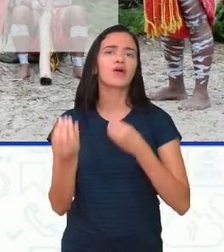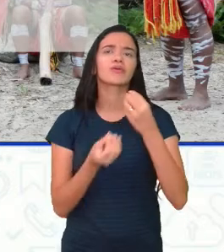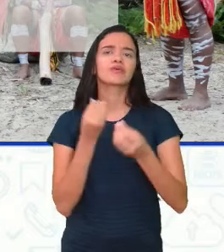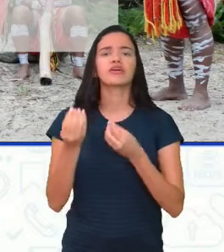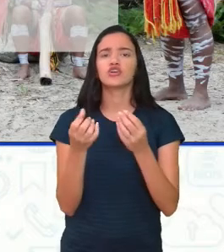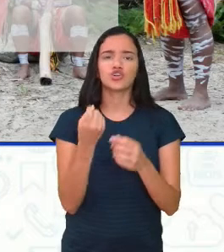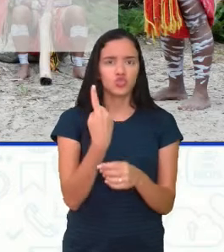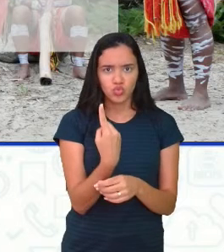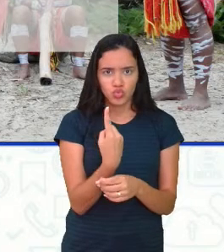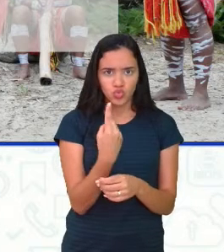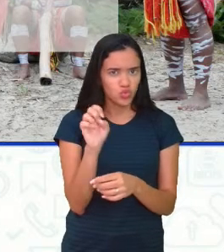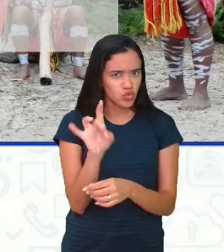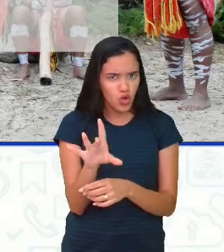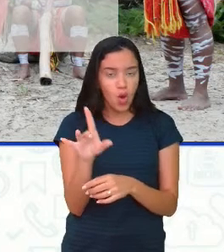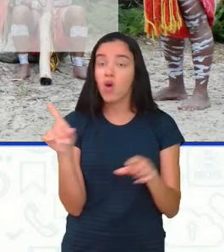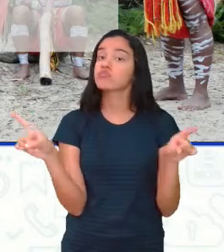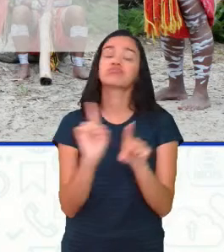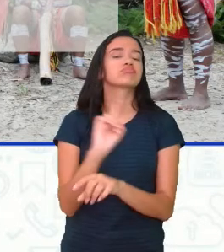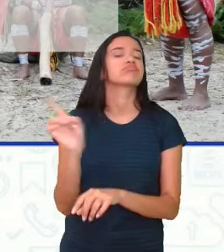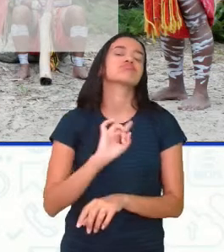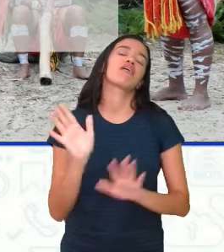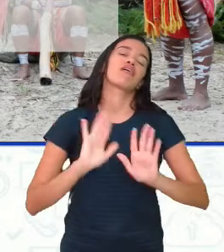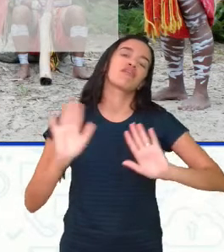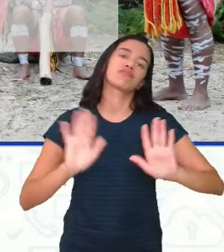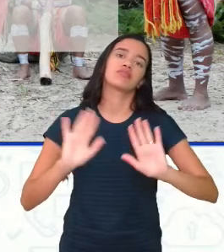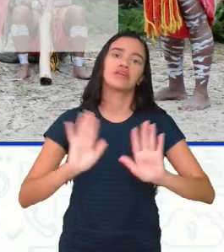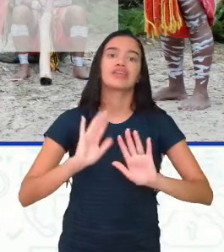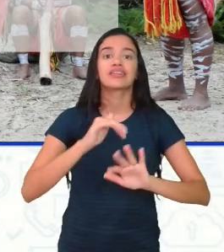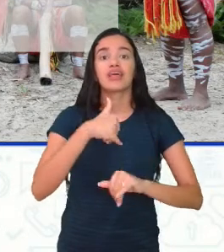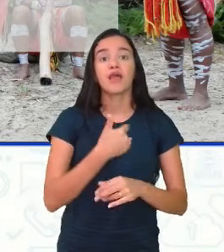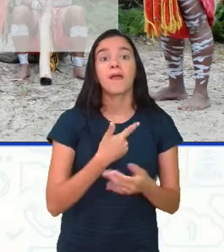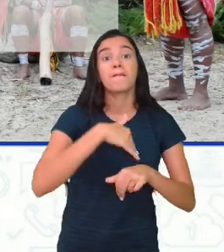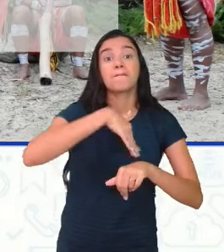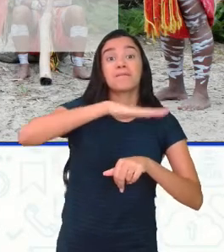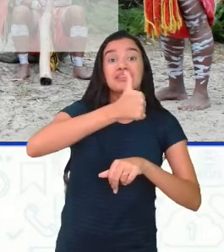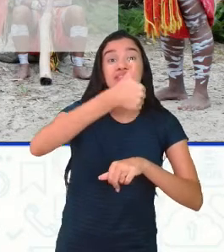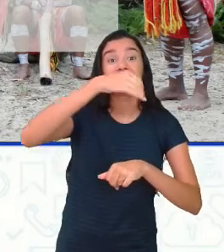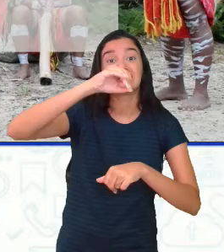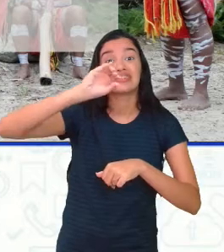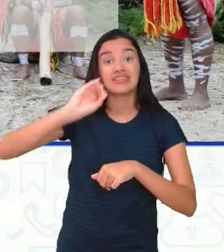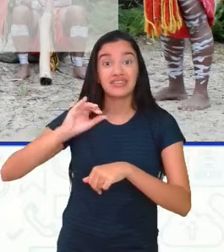uma coisa só, mas existem centenas, né, de etnias,